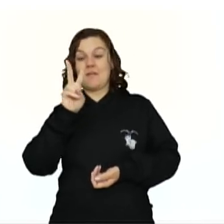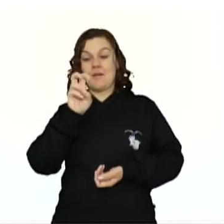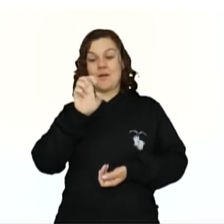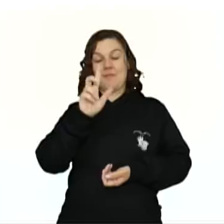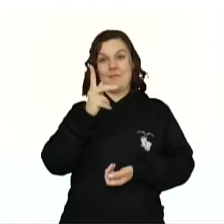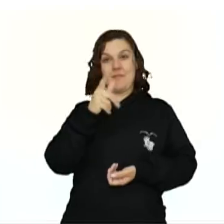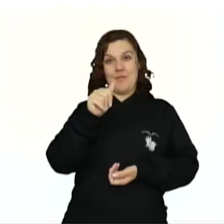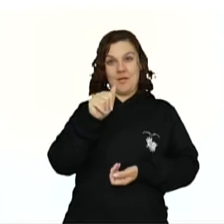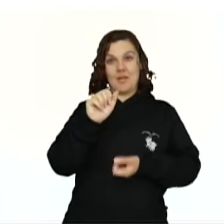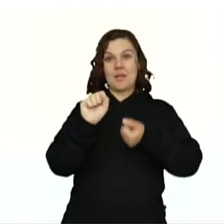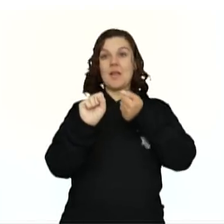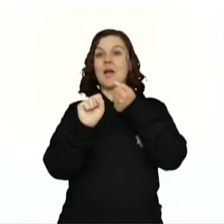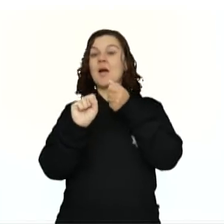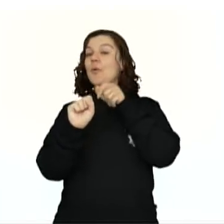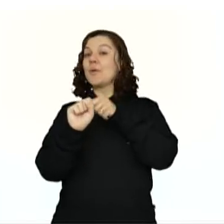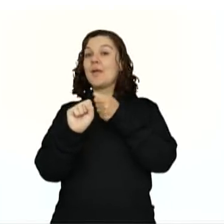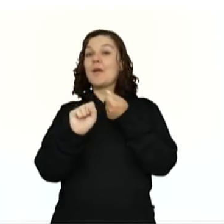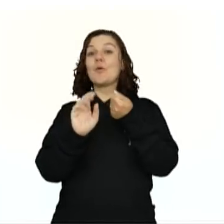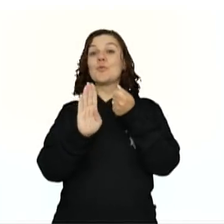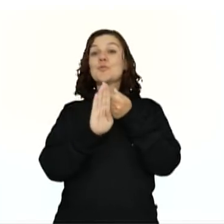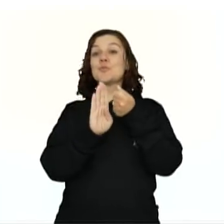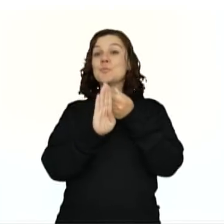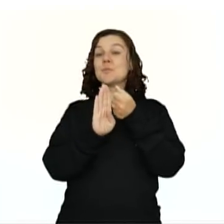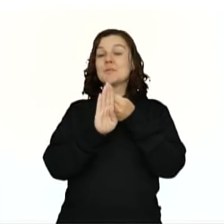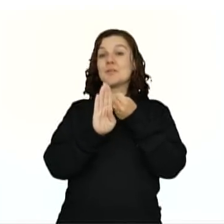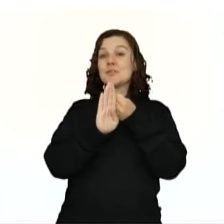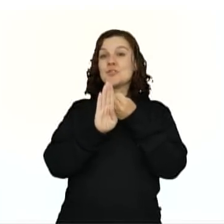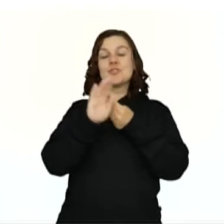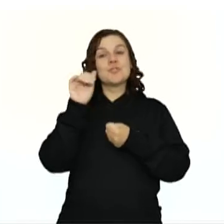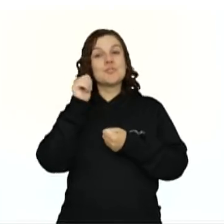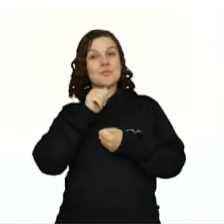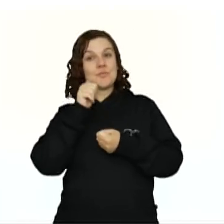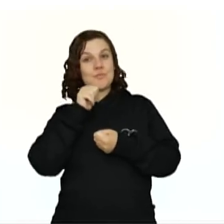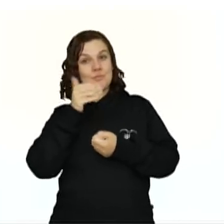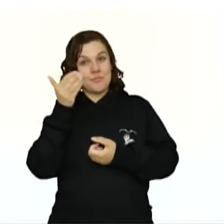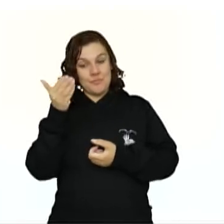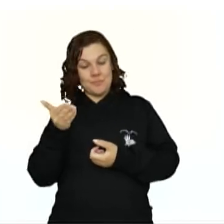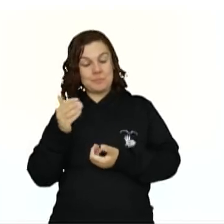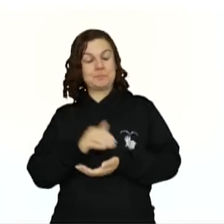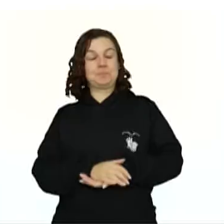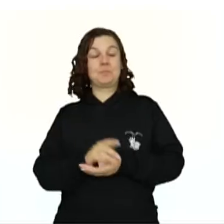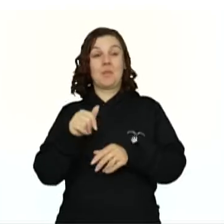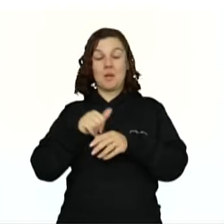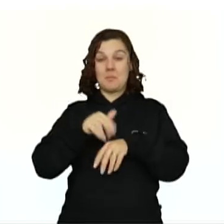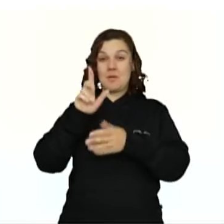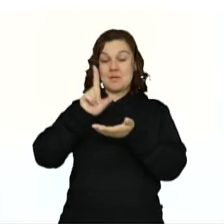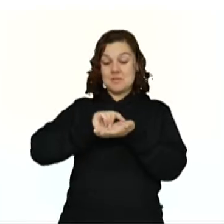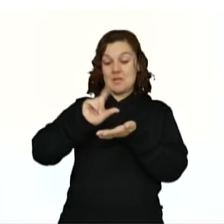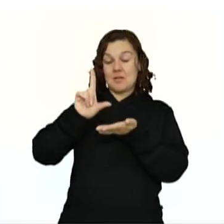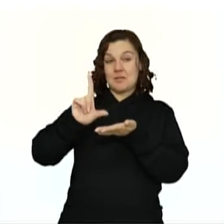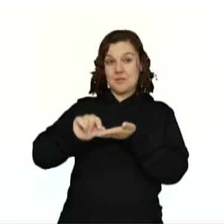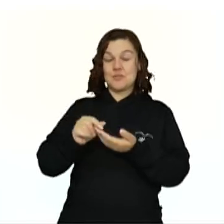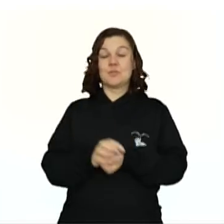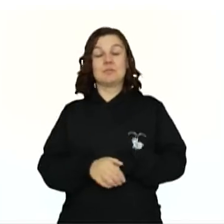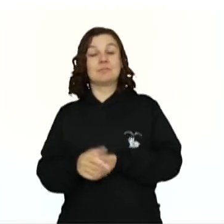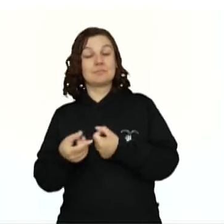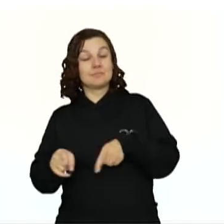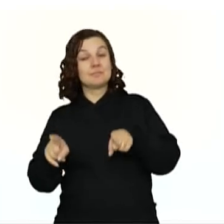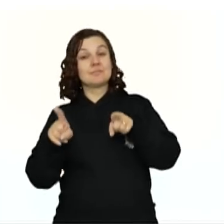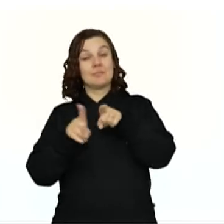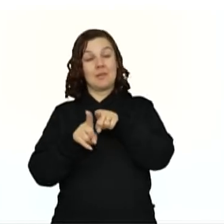meu substantivo velha, nós temos ali o que mais? Artigo, né? E nós temos